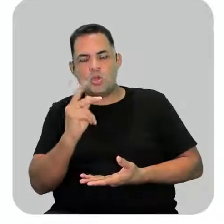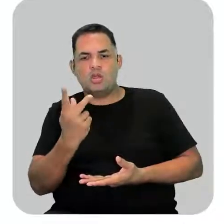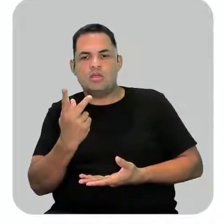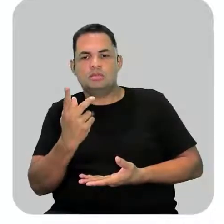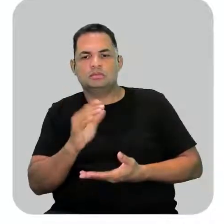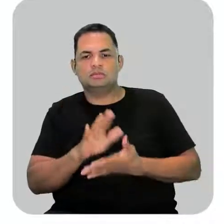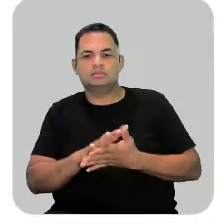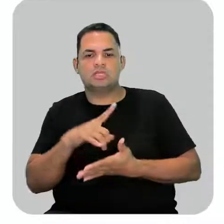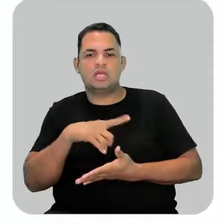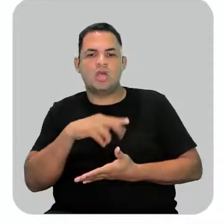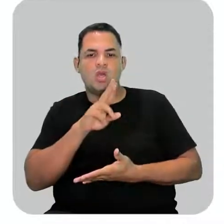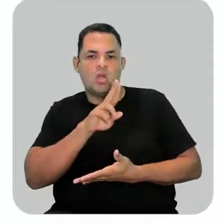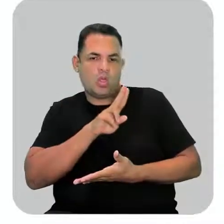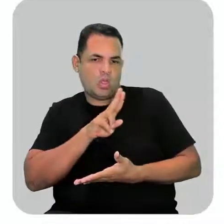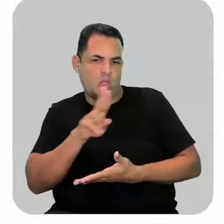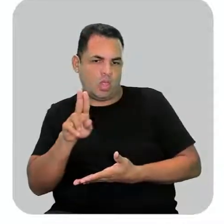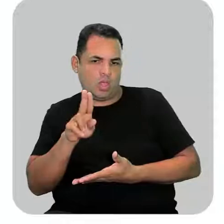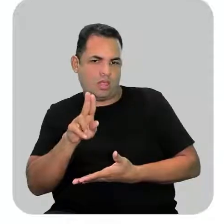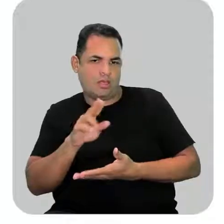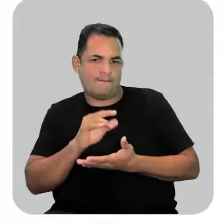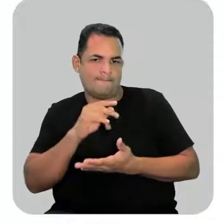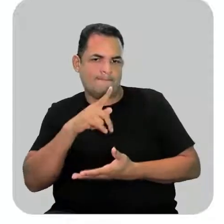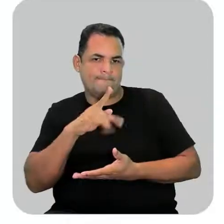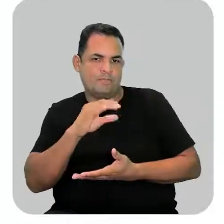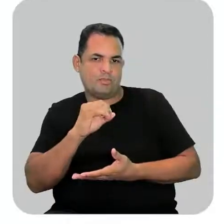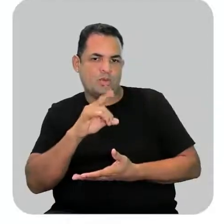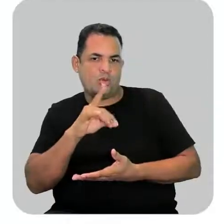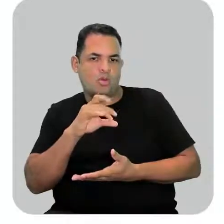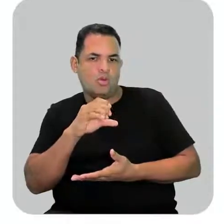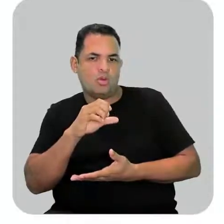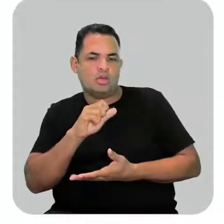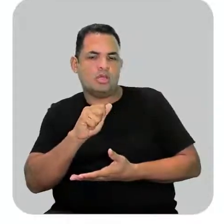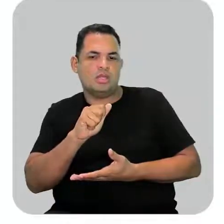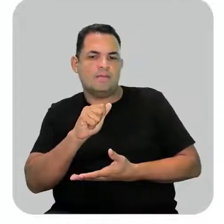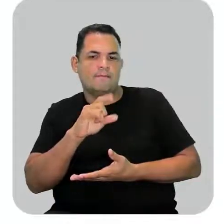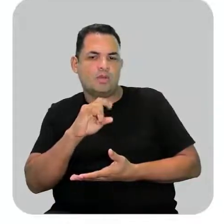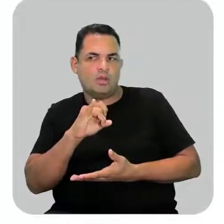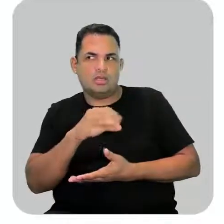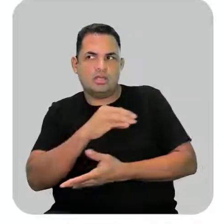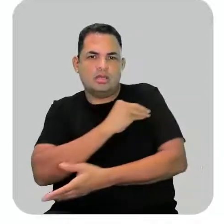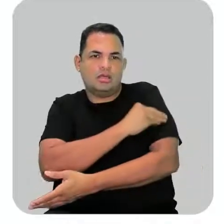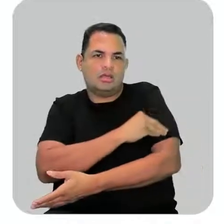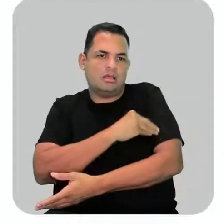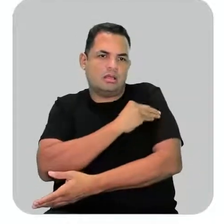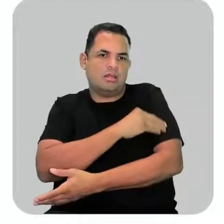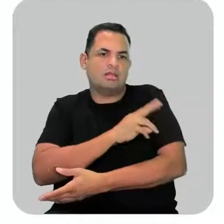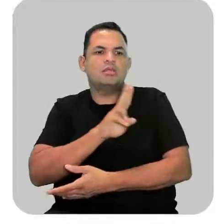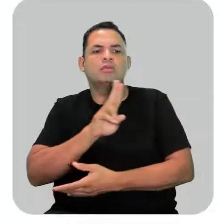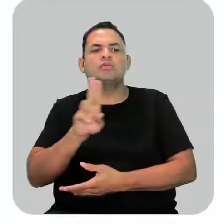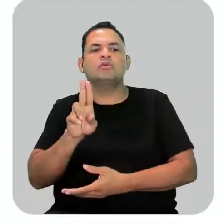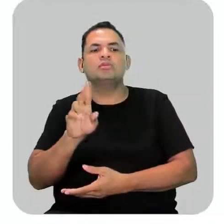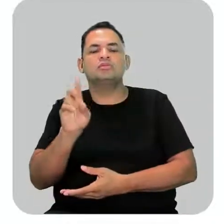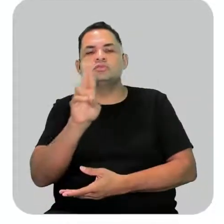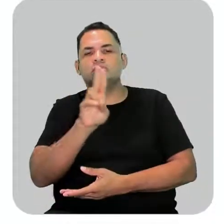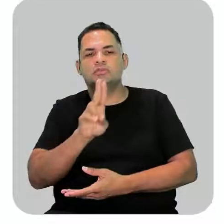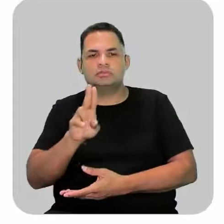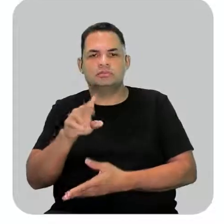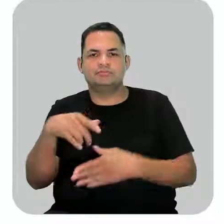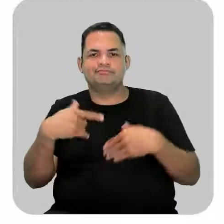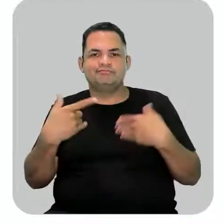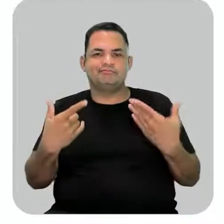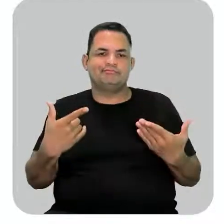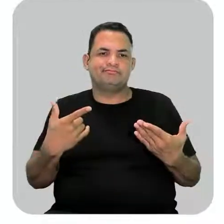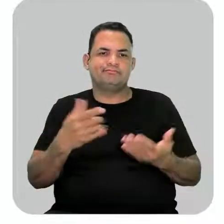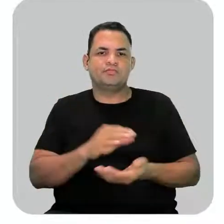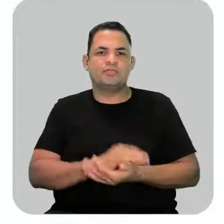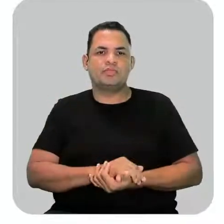eles já são chamados de poliálcool ou então poliol. E a nomenclatura? Bom, para